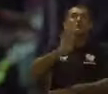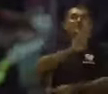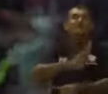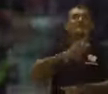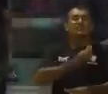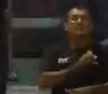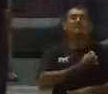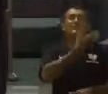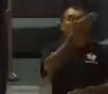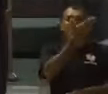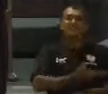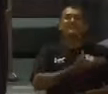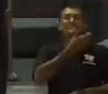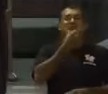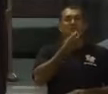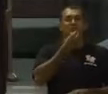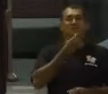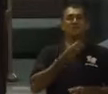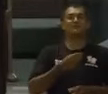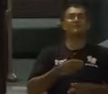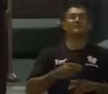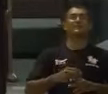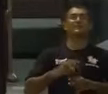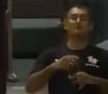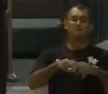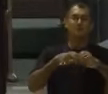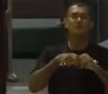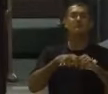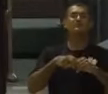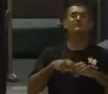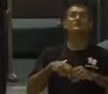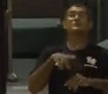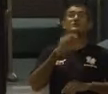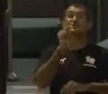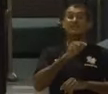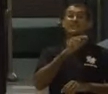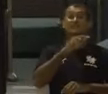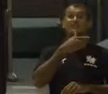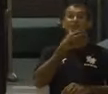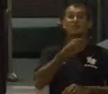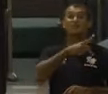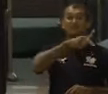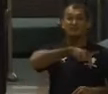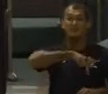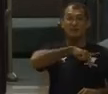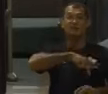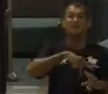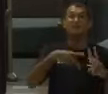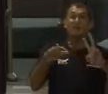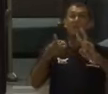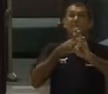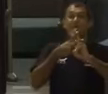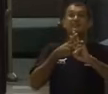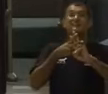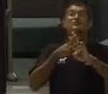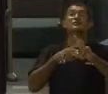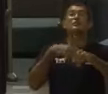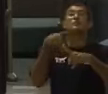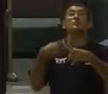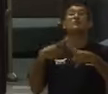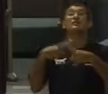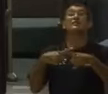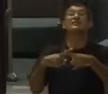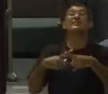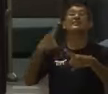apostólico divino em Cristo para edificar a igreja. Ele foi preso, está preso, porque ele